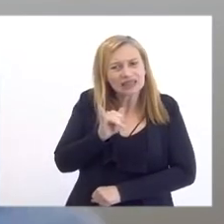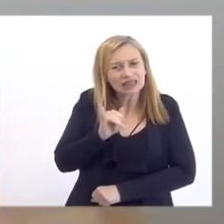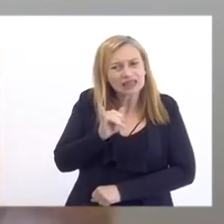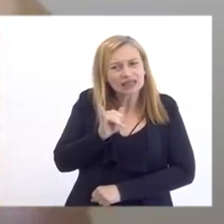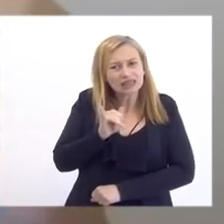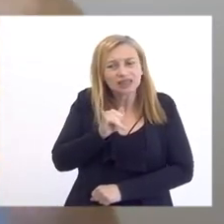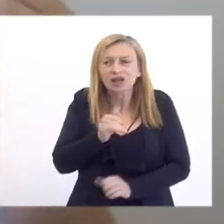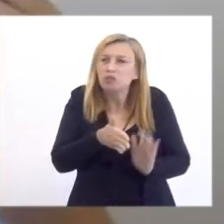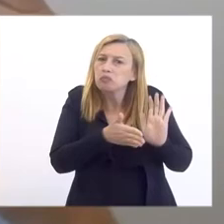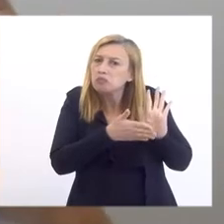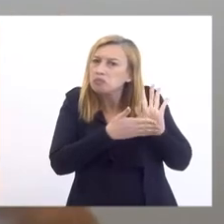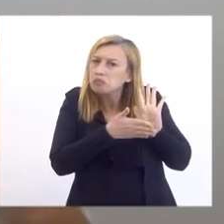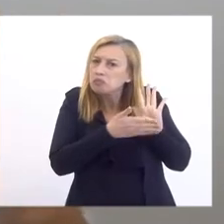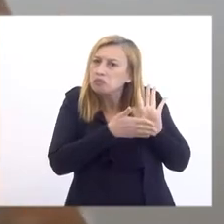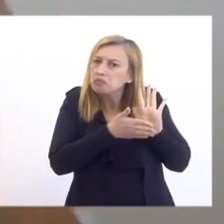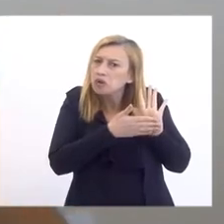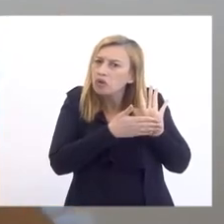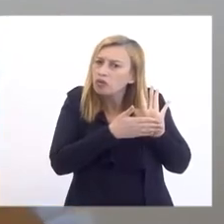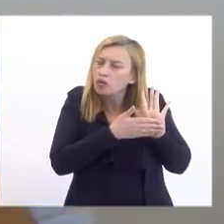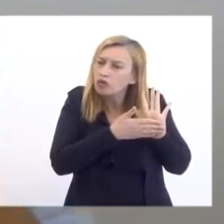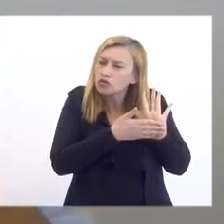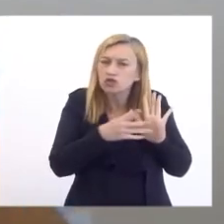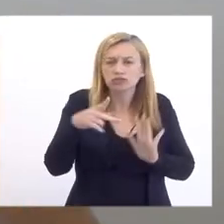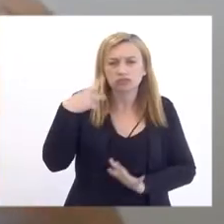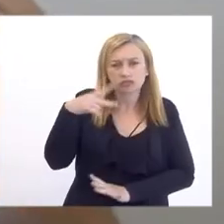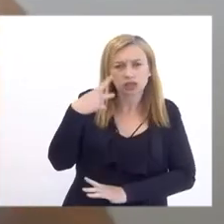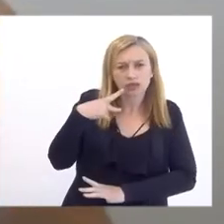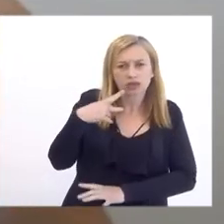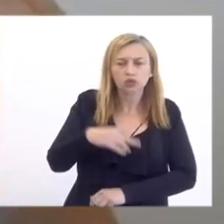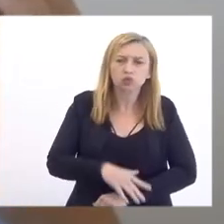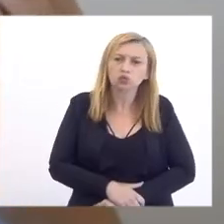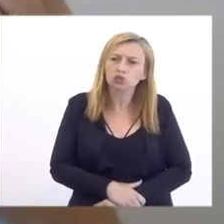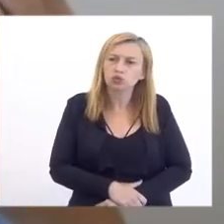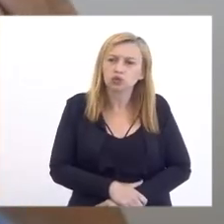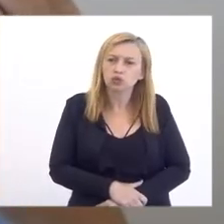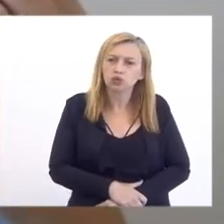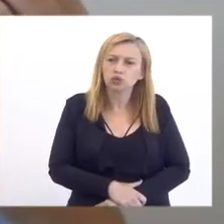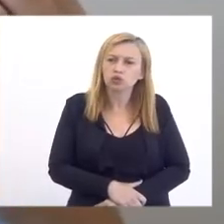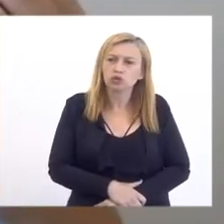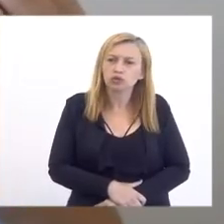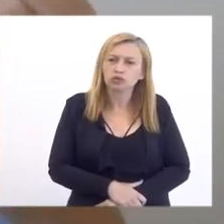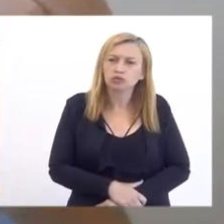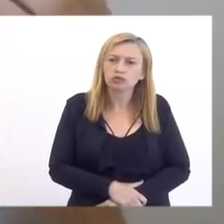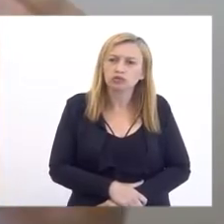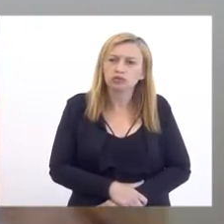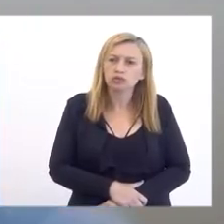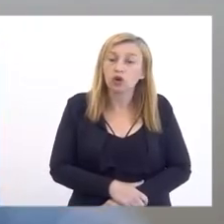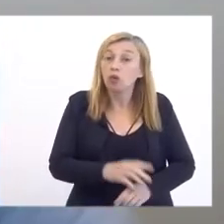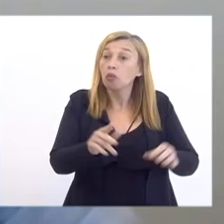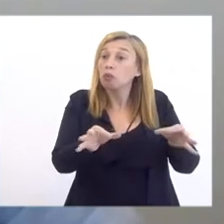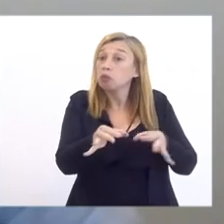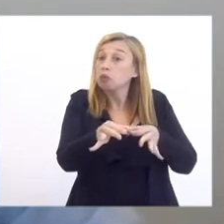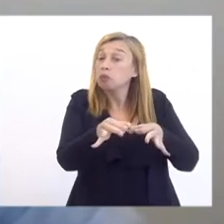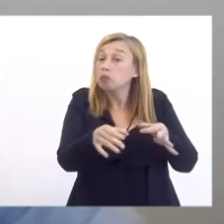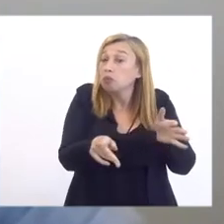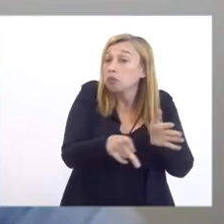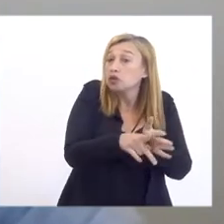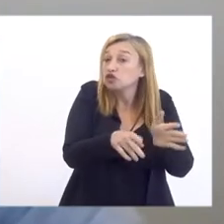é proposto ao parlamento como um projeto de